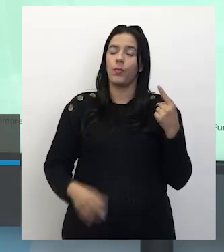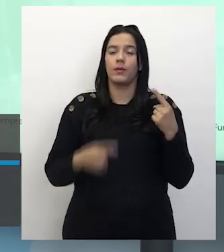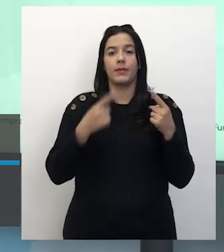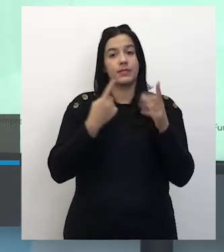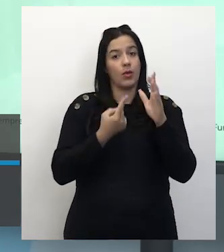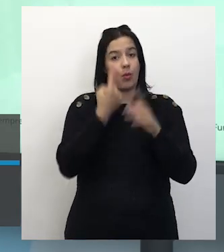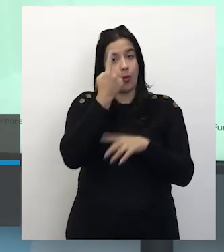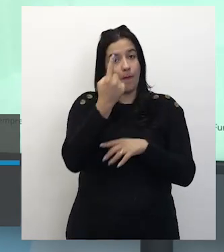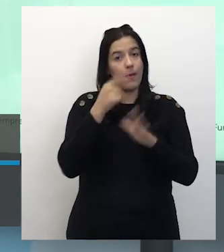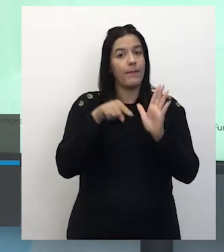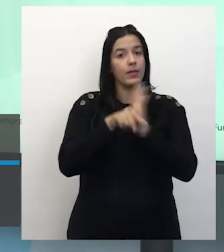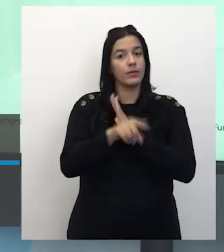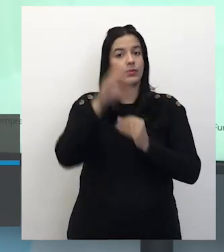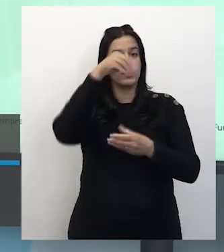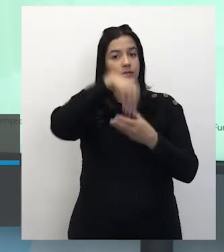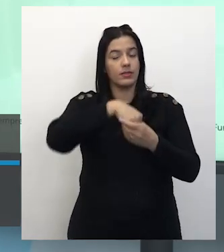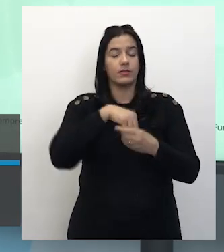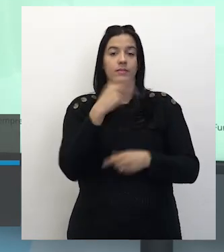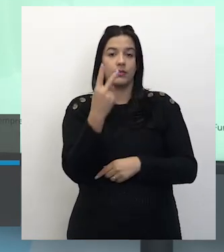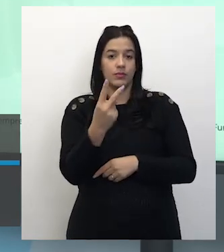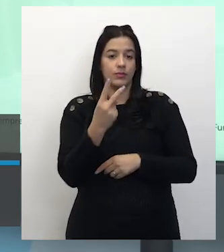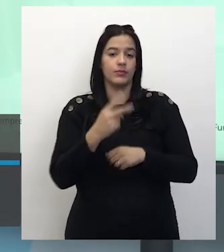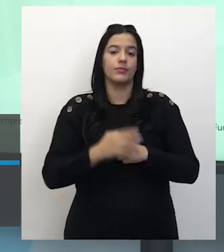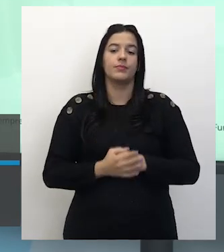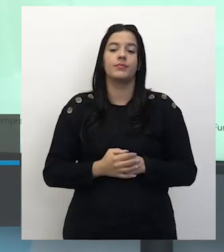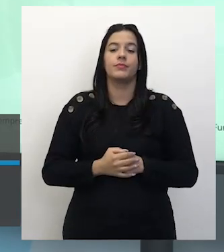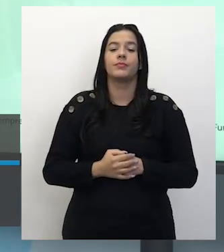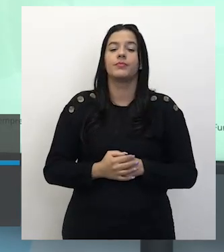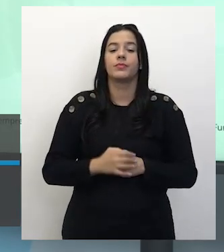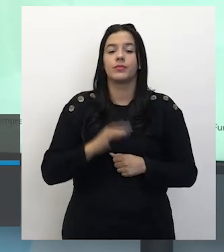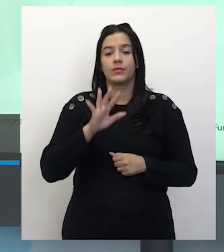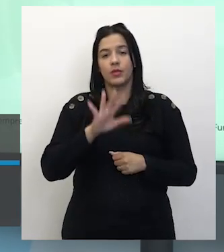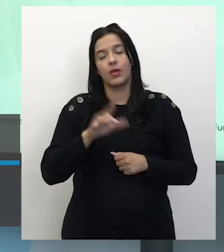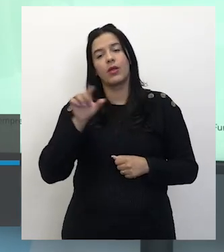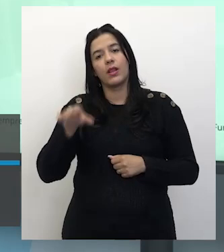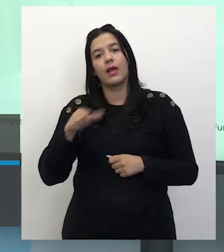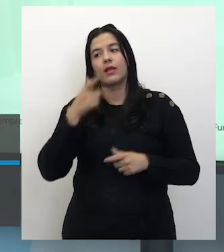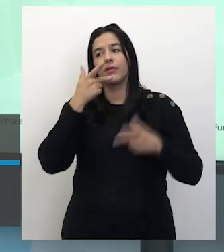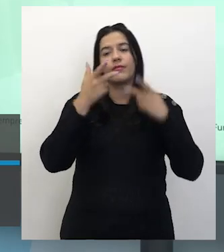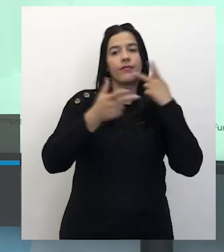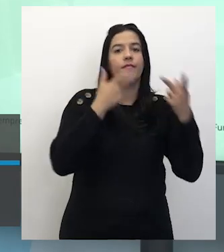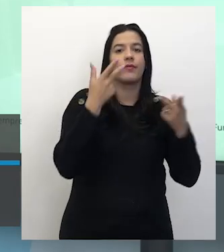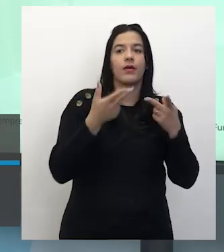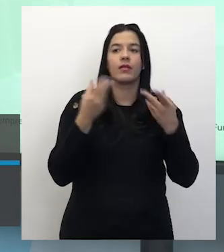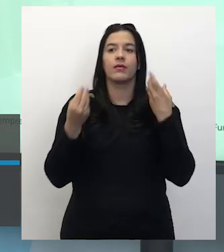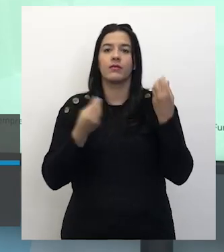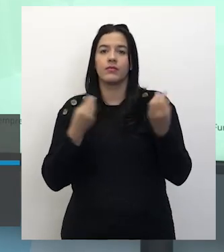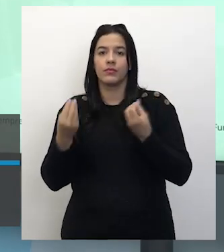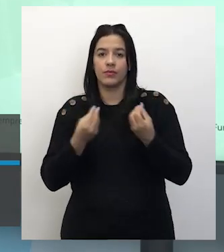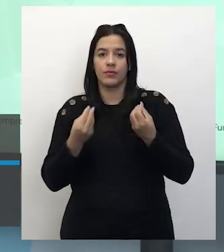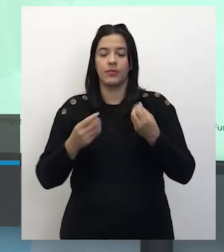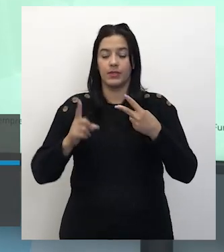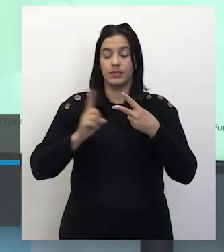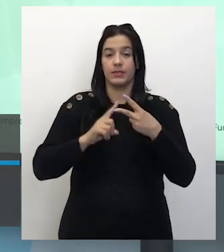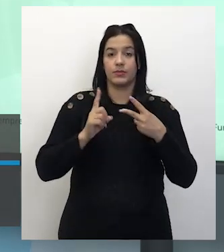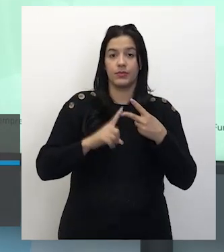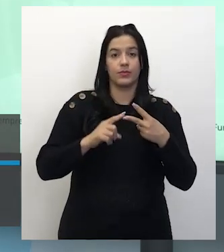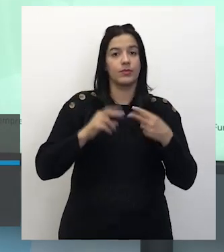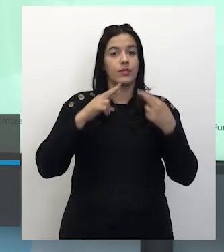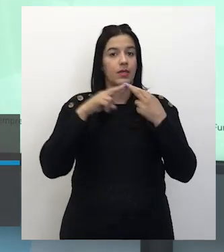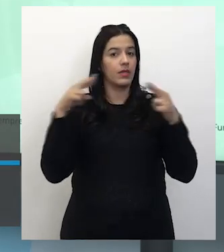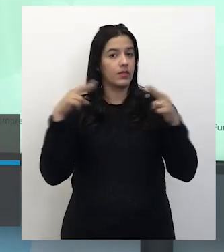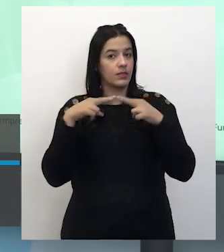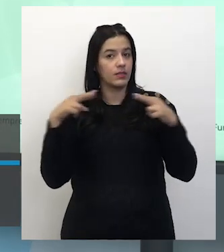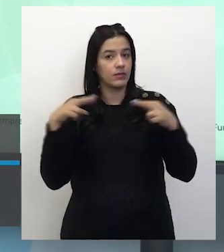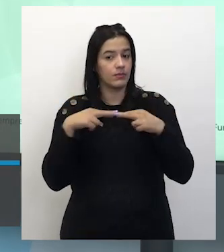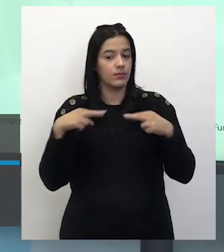São 2. De que forma esse acontecimento é contado? Vocês vão responder. E há uso de rimas e ritmos,